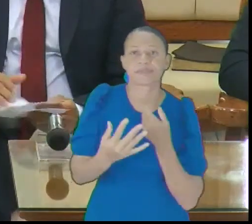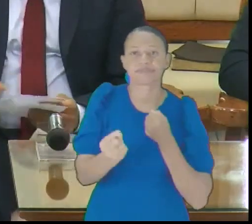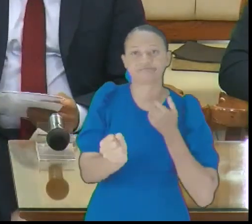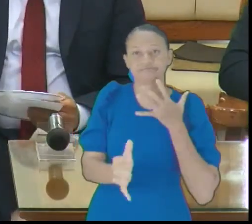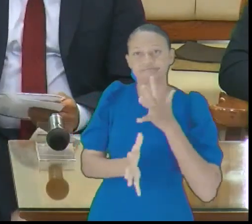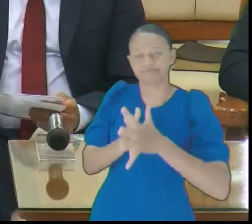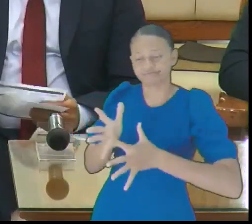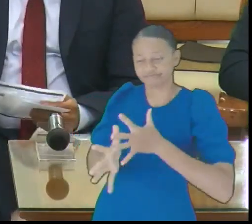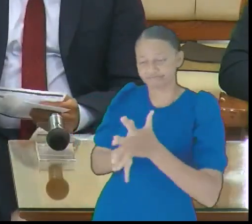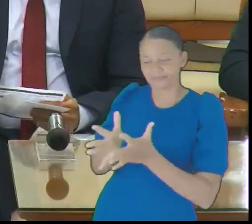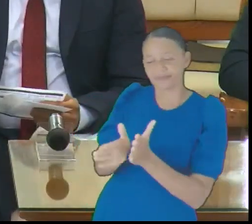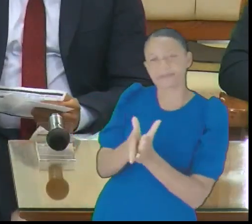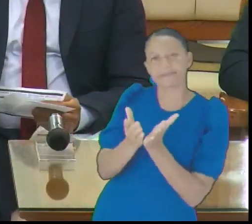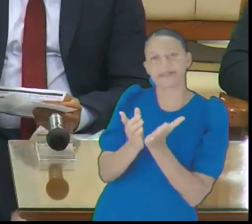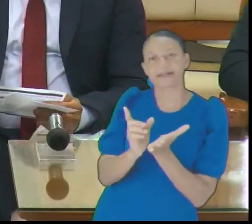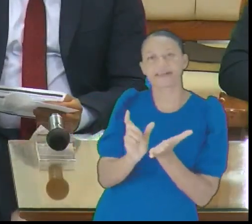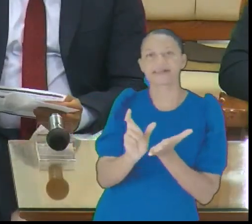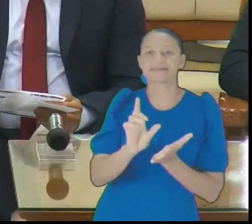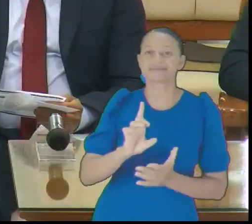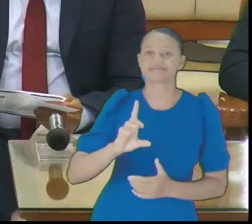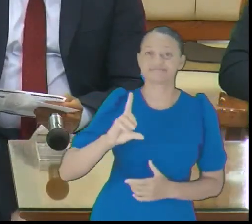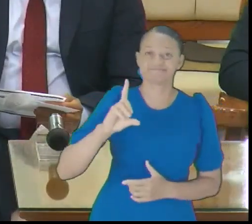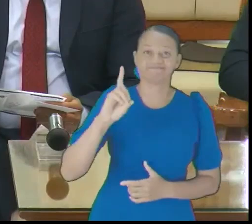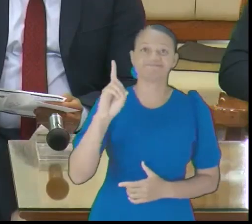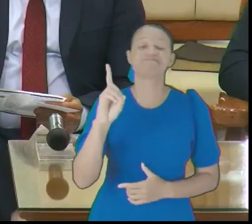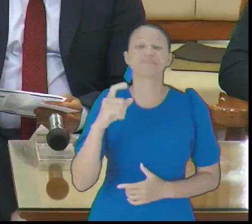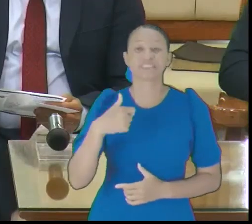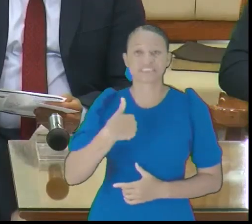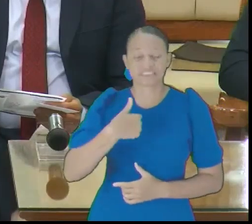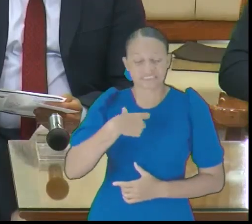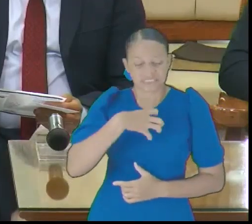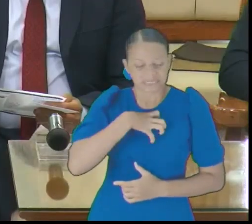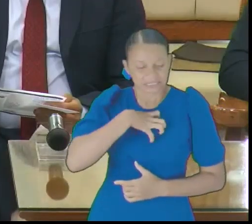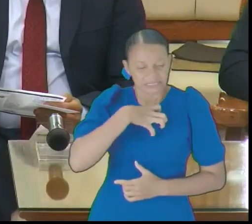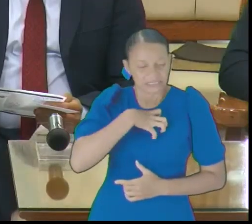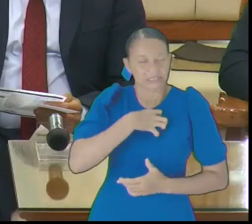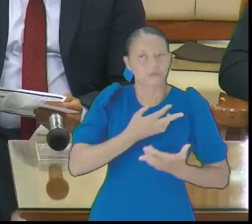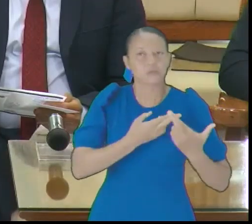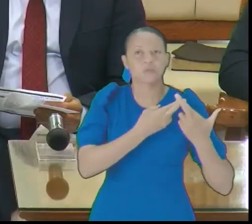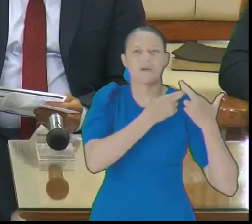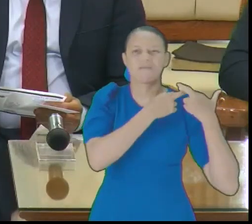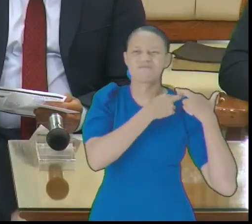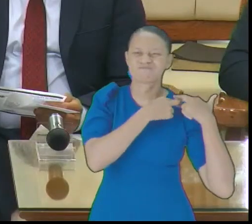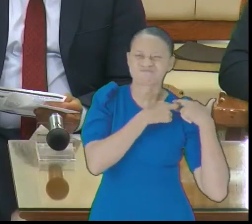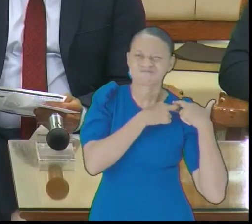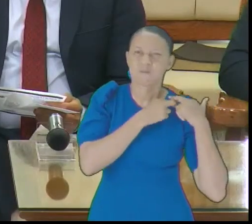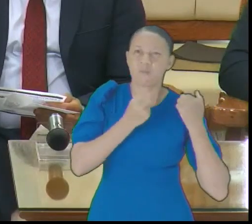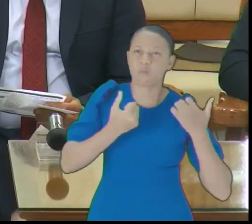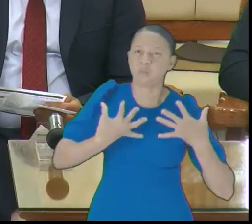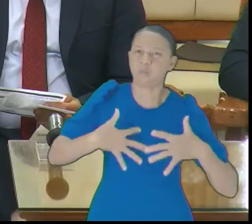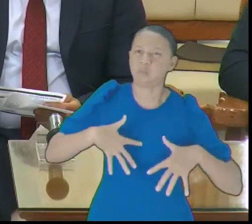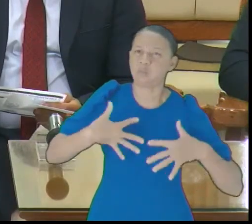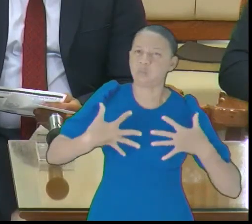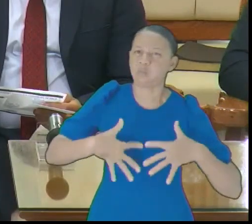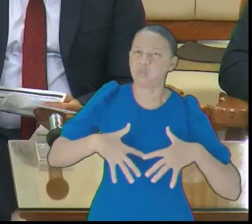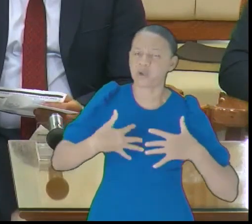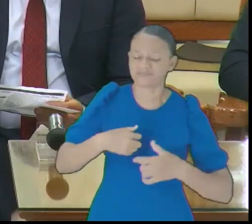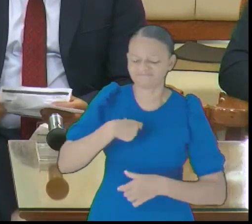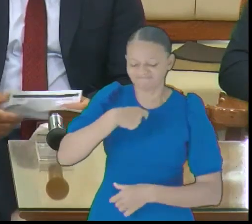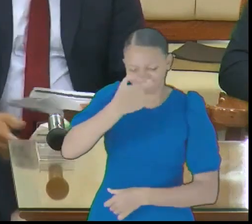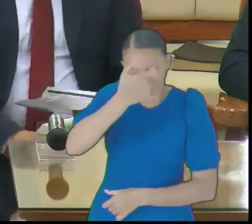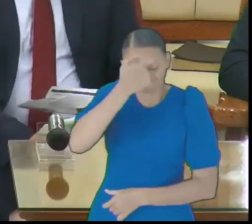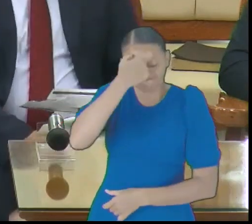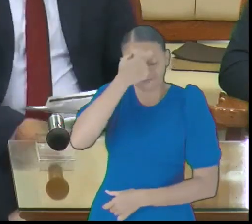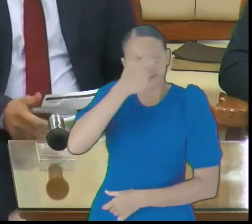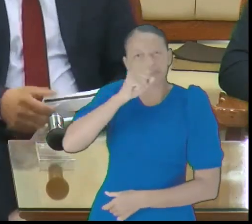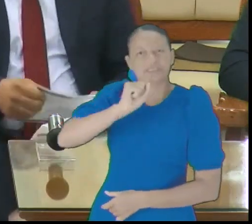a palavra de Deus. Estou consciente da responsabilidade enorme, estou